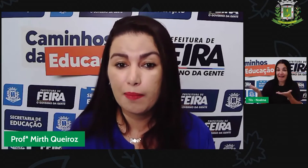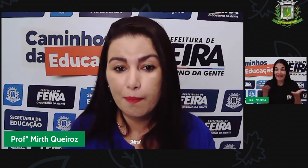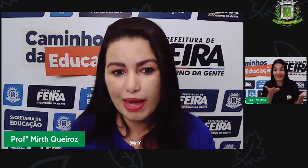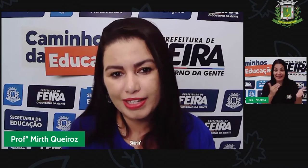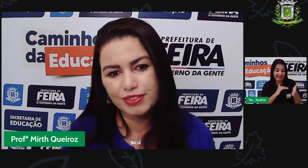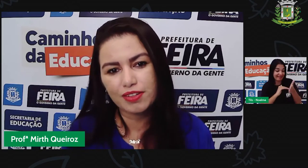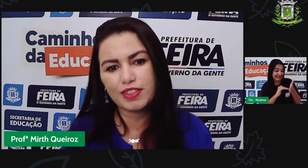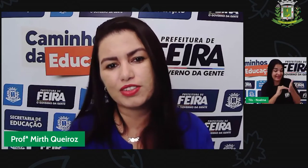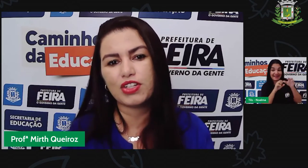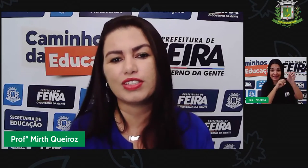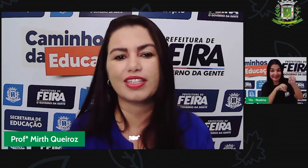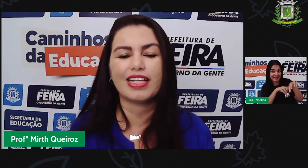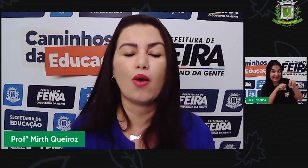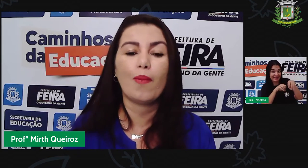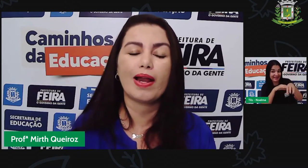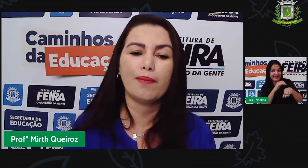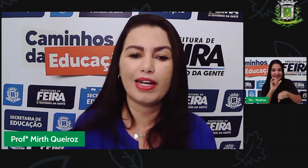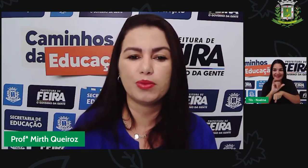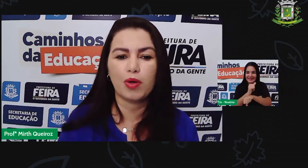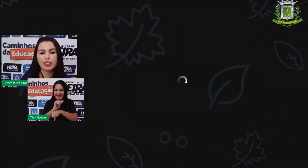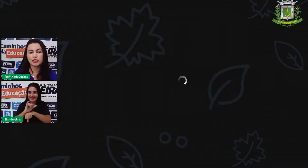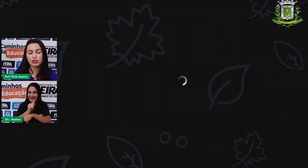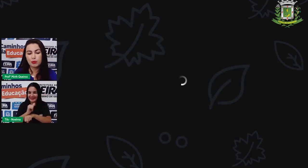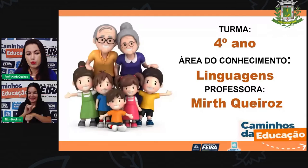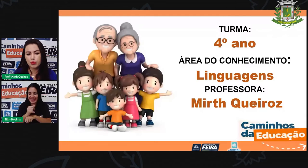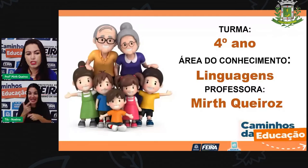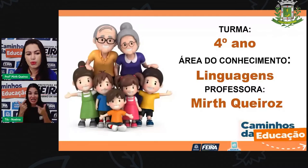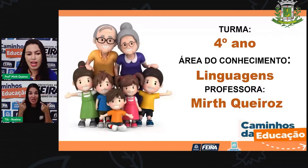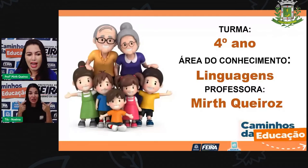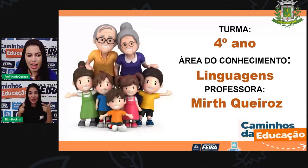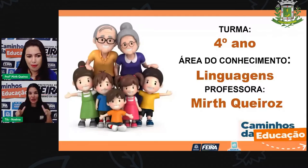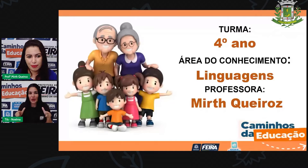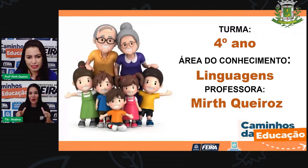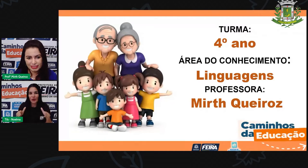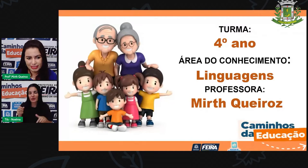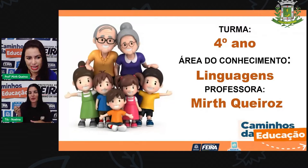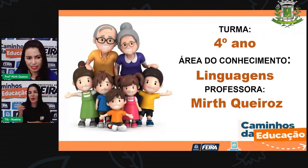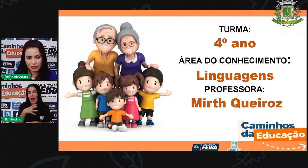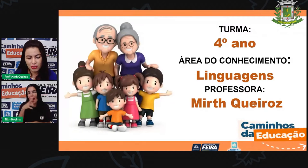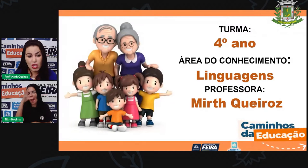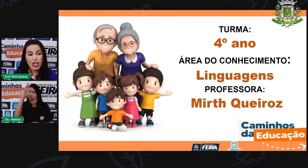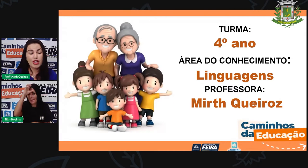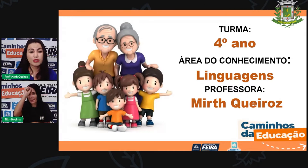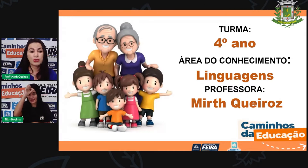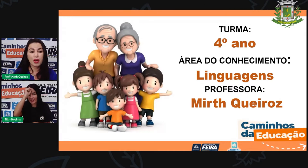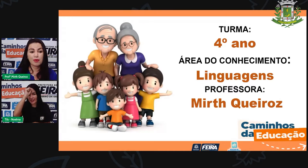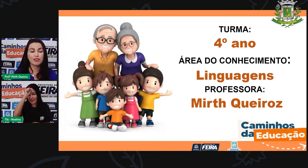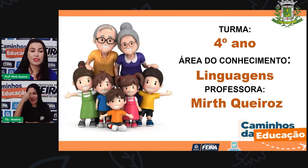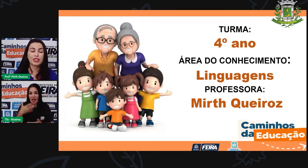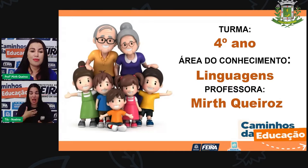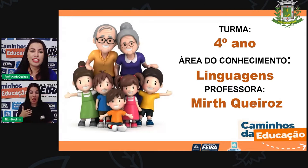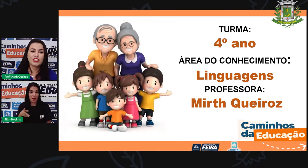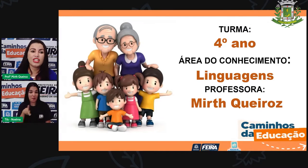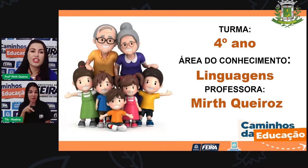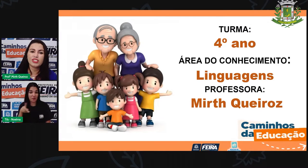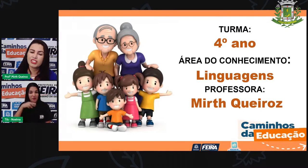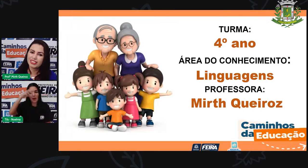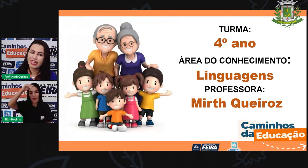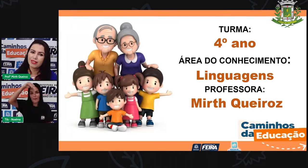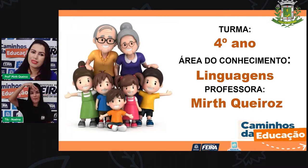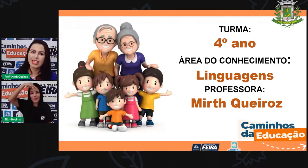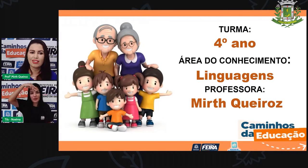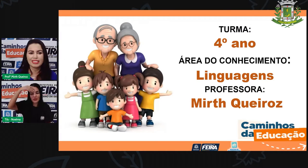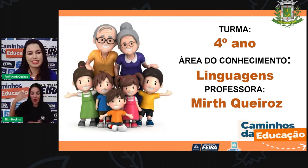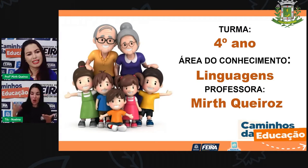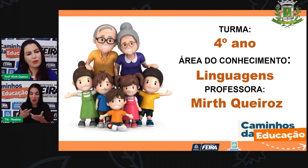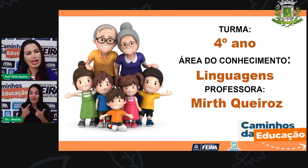aqui mais uma vez no nosso canal para mais um momento de muito aprendizado. Eu sou a professora Michi e hoje